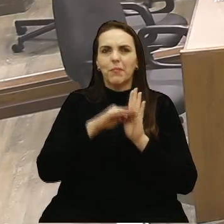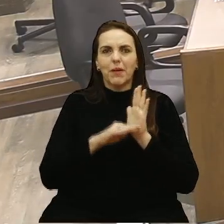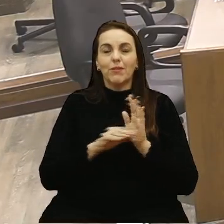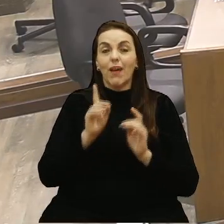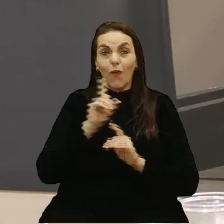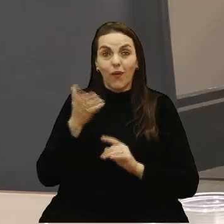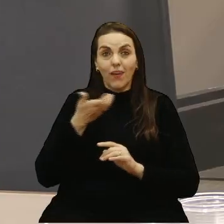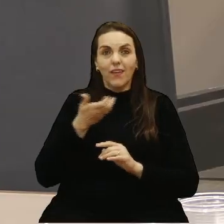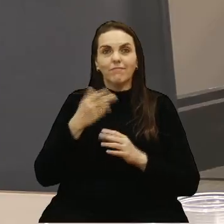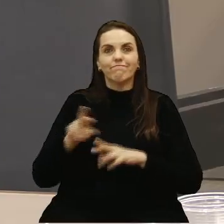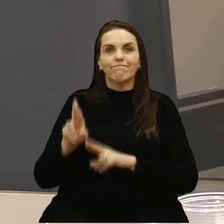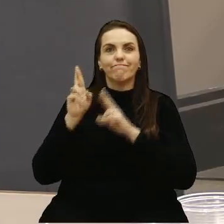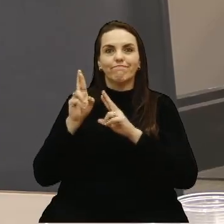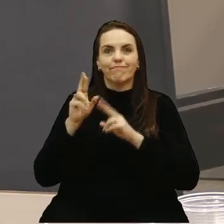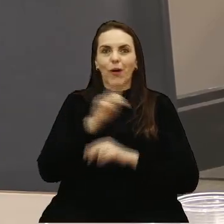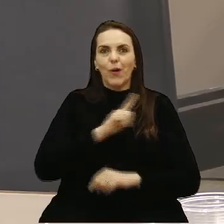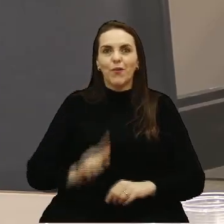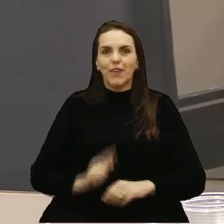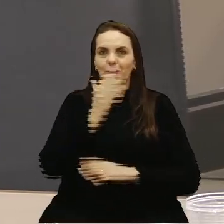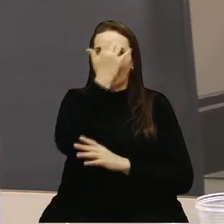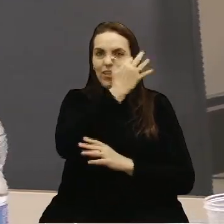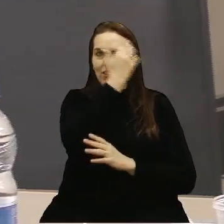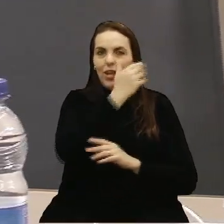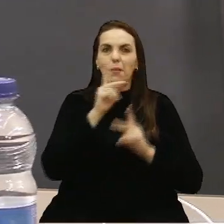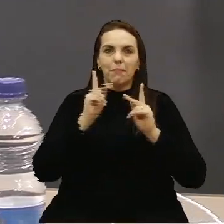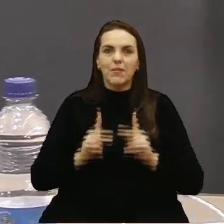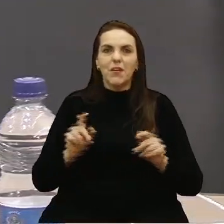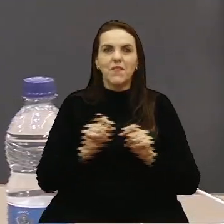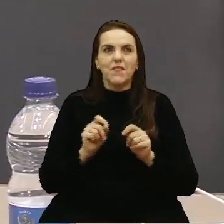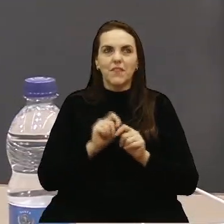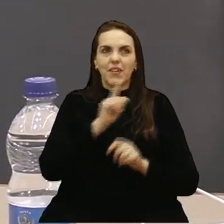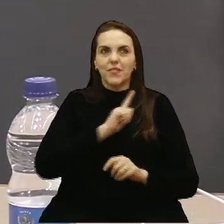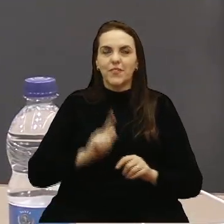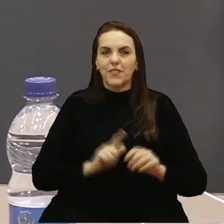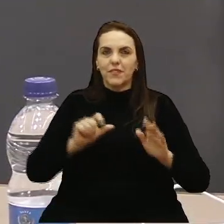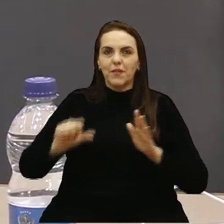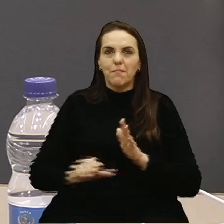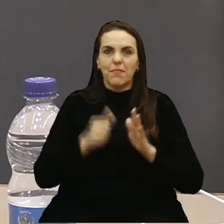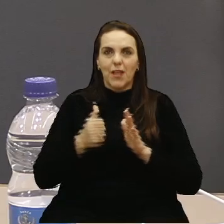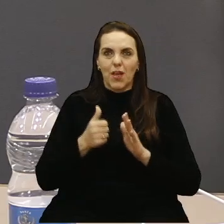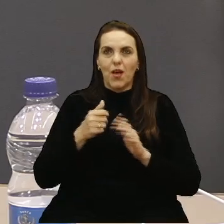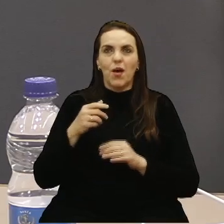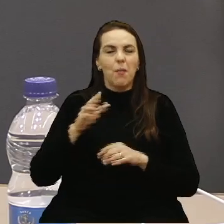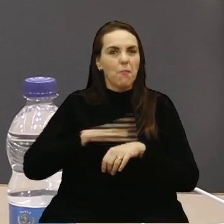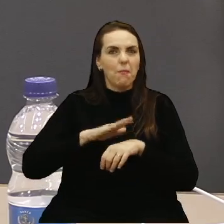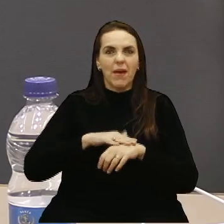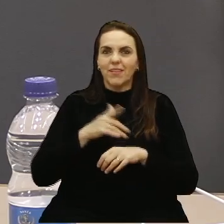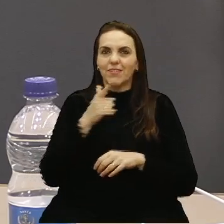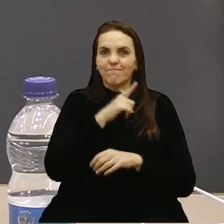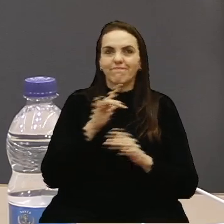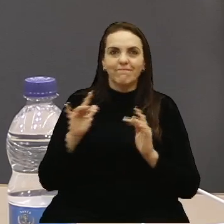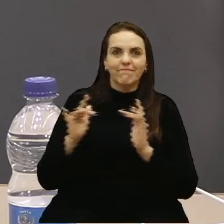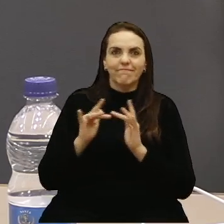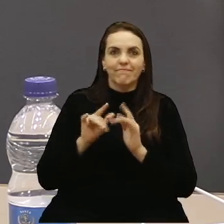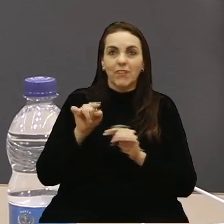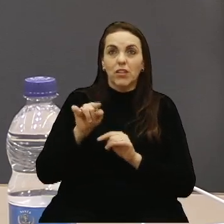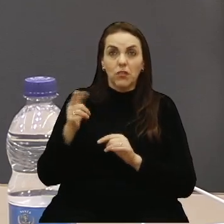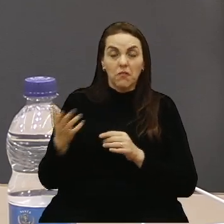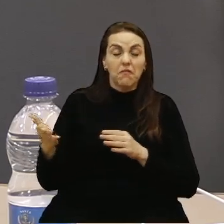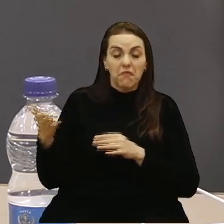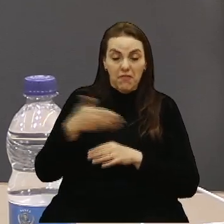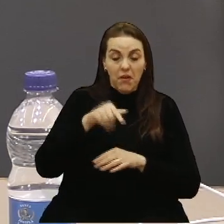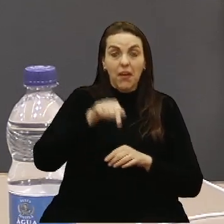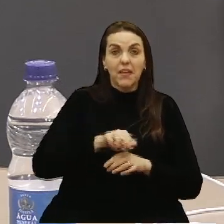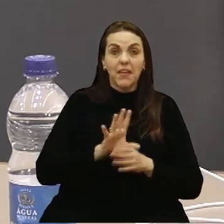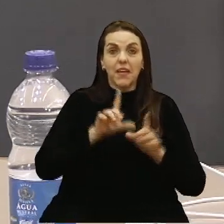gente espera do governo Adiló, pessoas assim que fazem o governo ficar melhor. Porque o momento que eu não consegui contar direito com o senhor, quando eu vi o senhor veio até o gabinete para